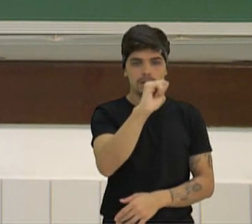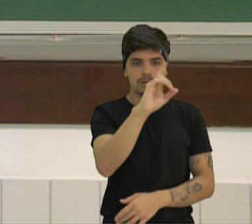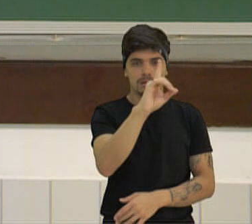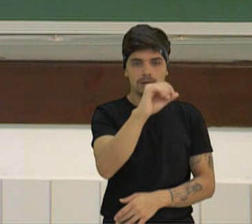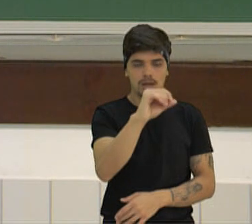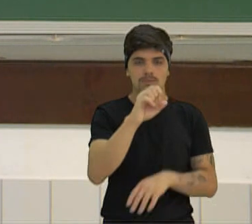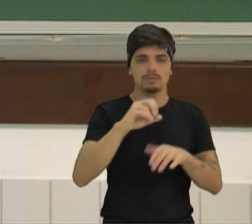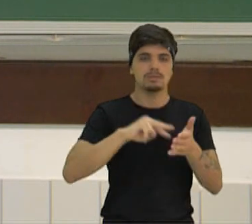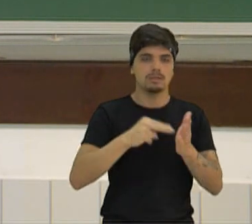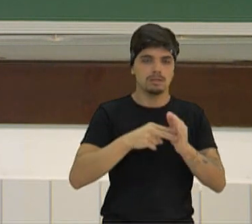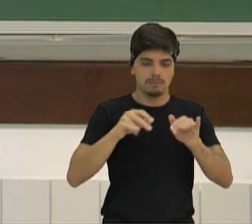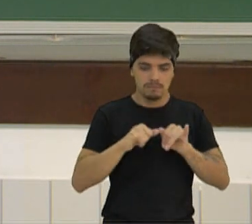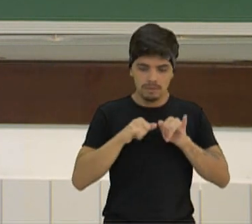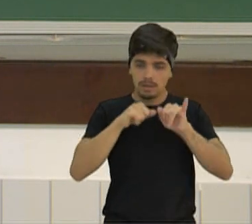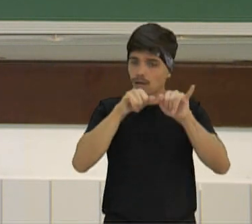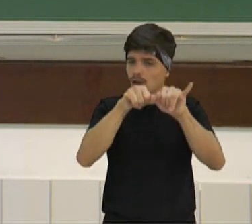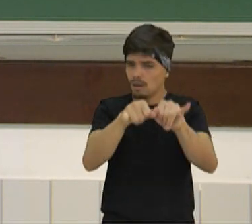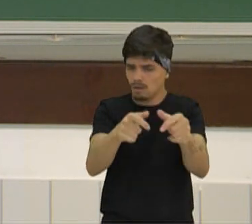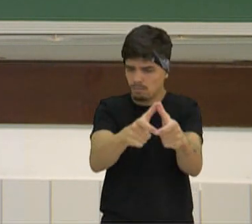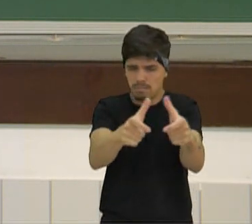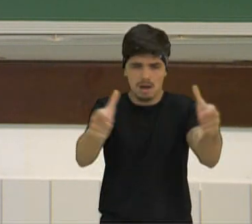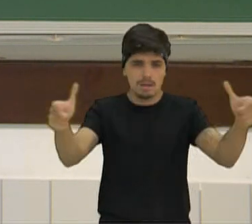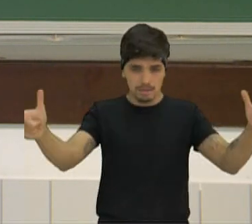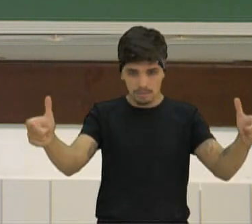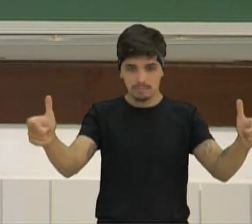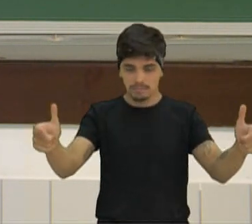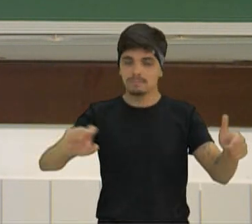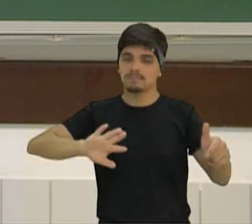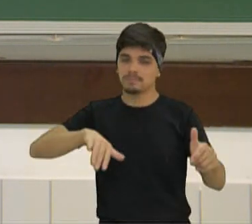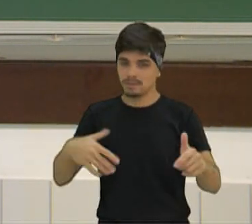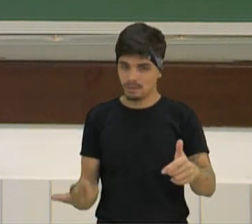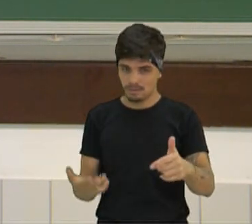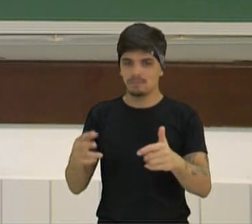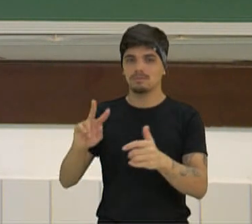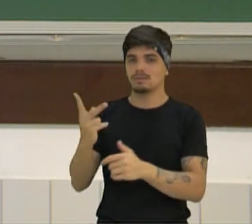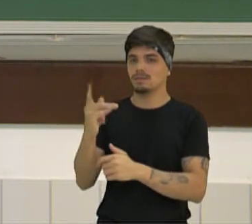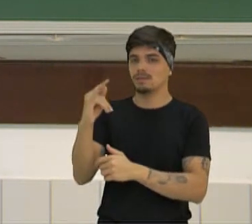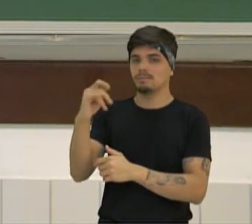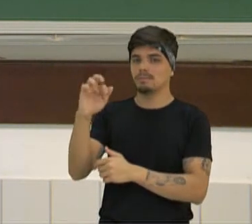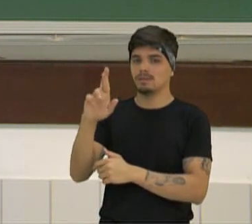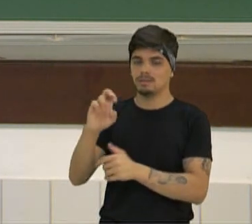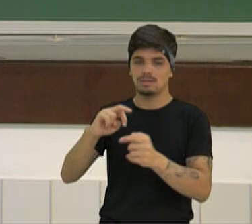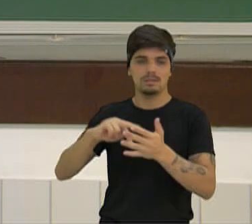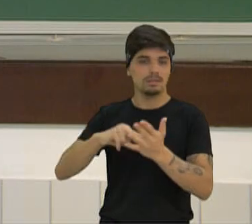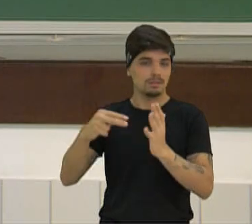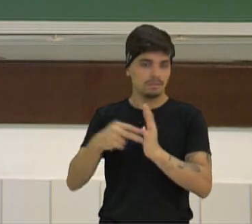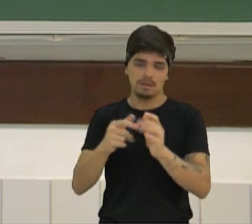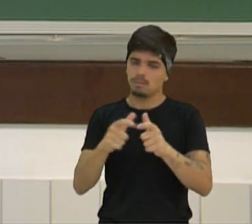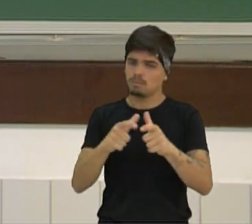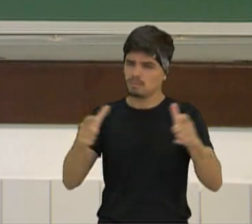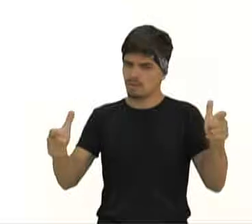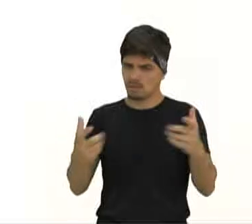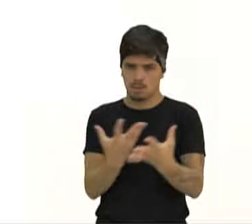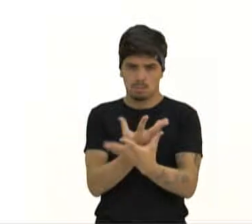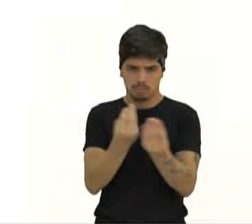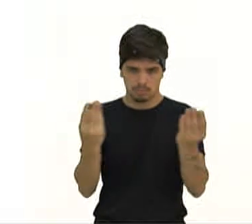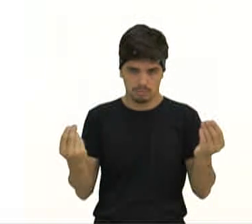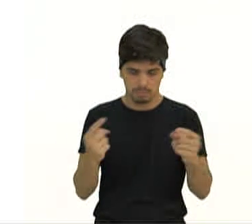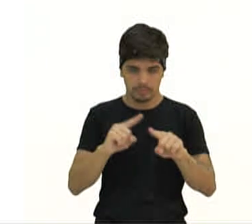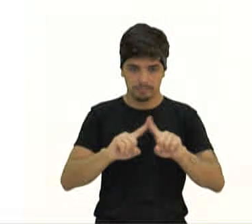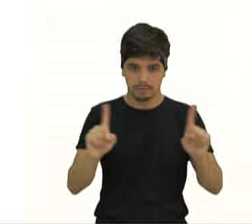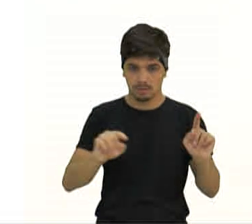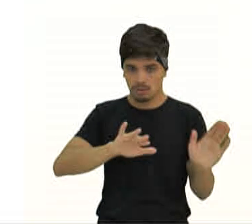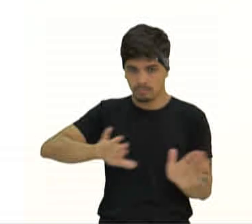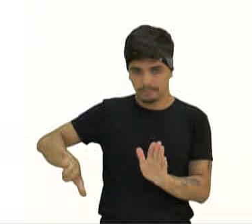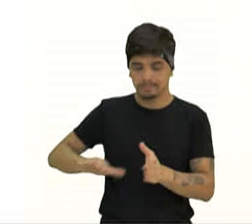é um prefixo que indica grande que indica muito tá vamos seguir as causas da